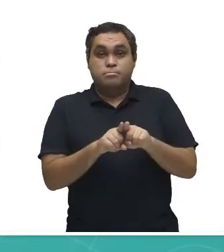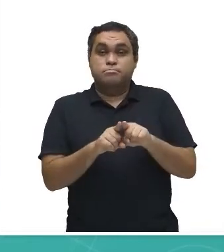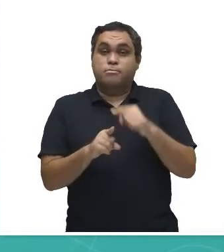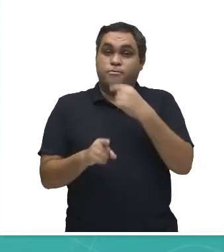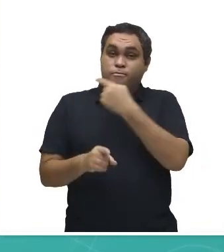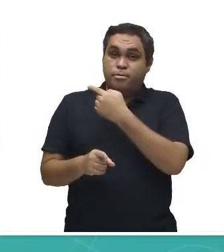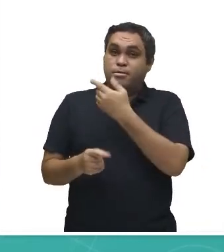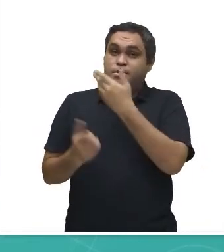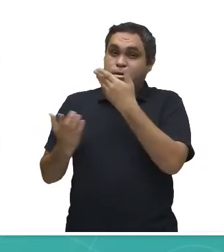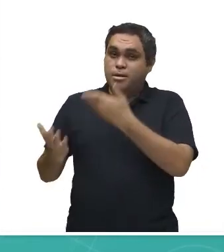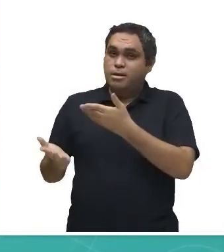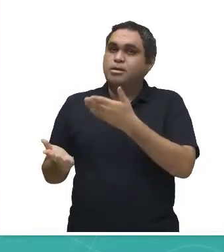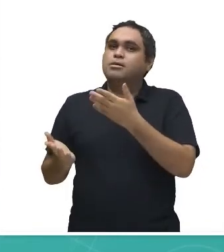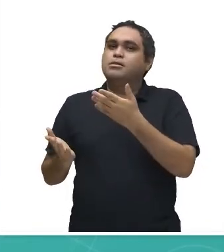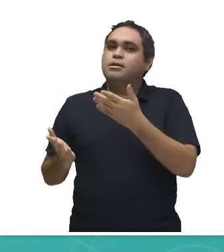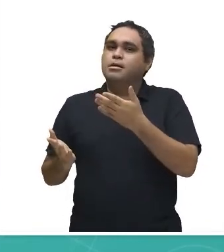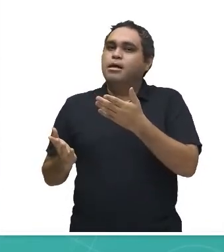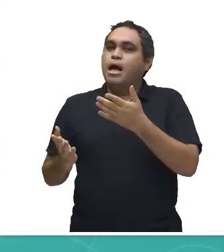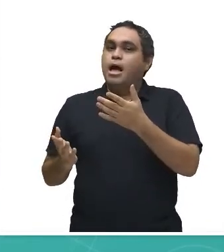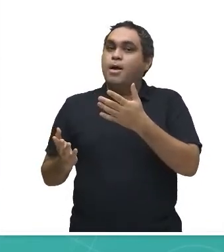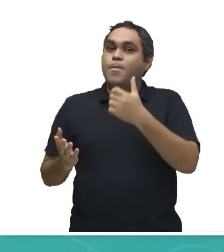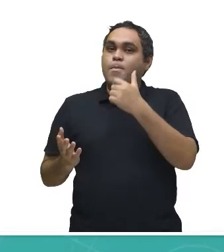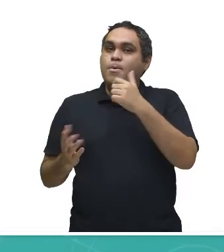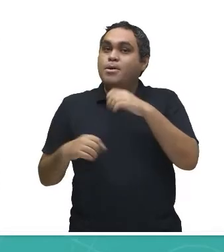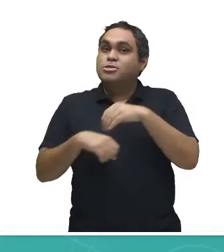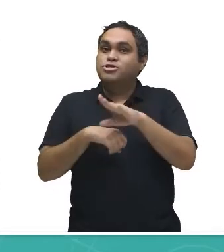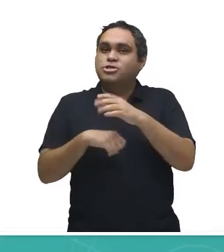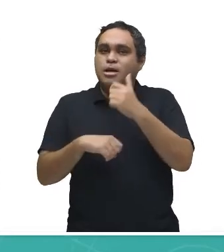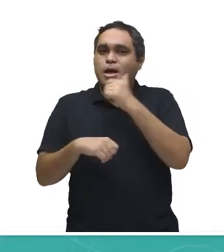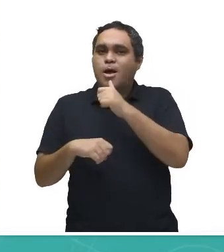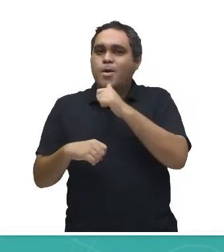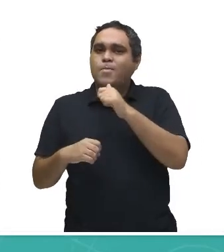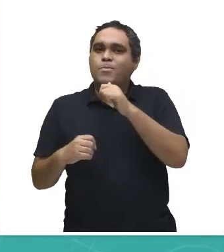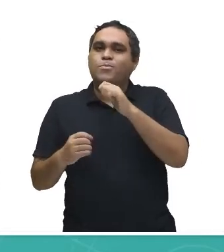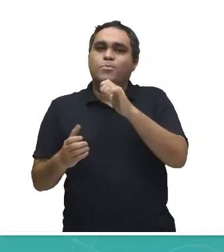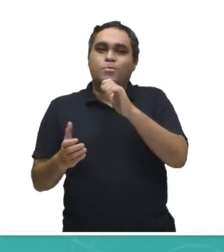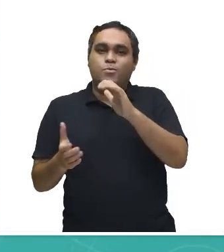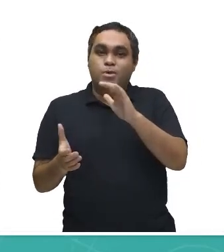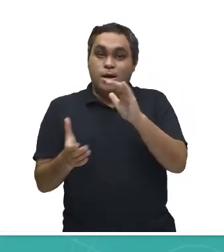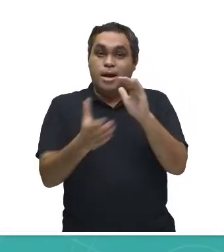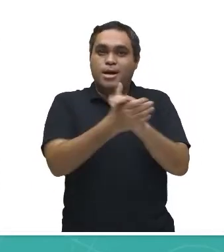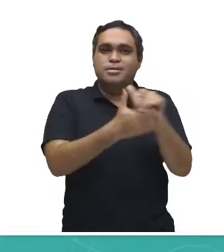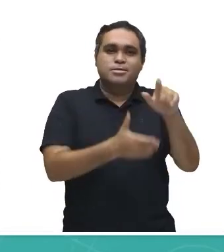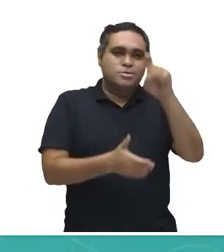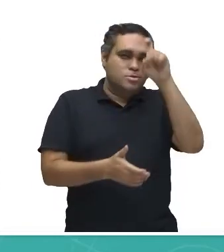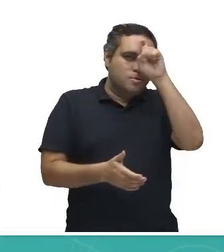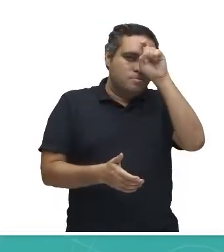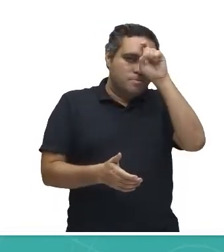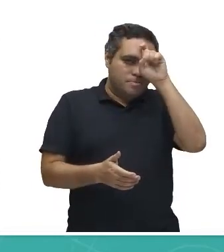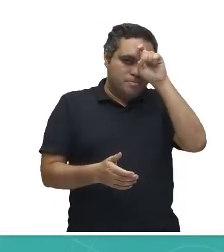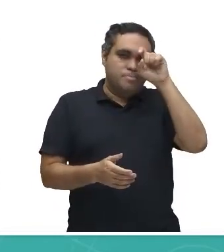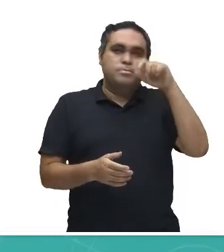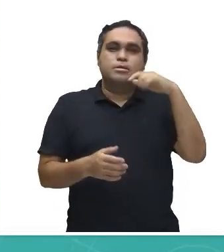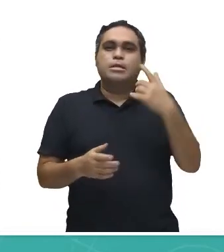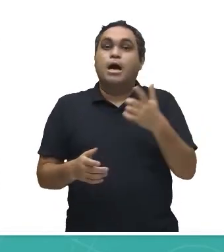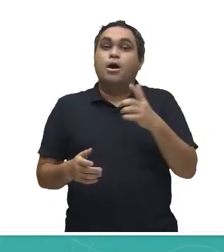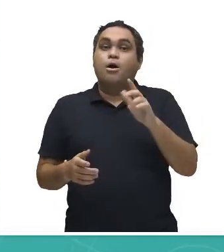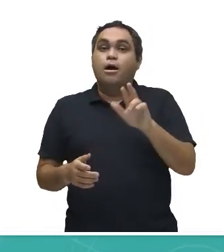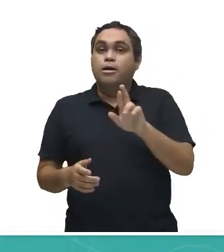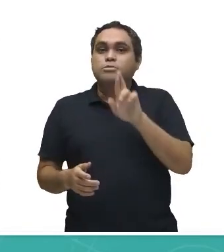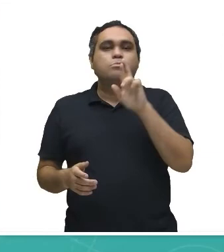deu a deixa, não é? Esposa de Zumbi dos Palmares. Então a alternativa correta aí é a letra A,